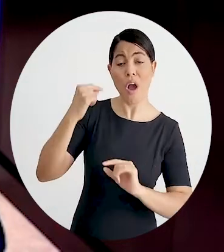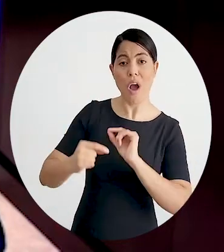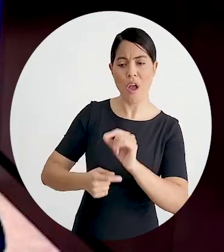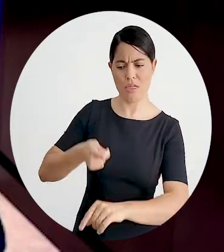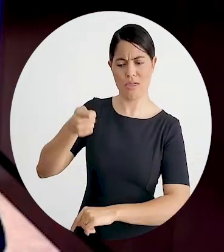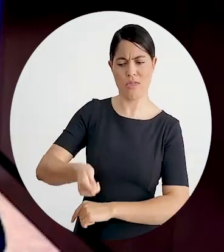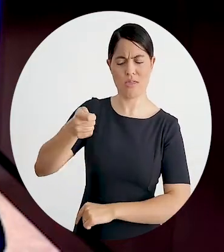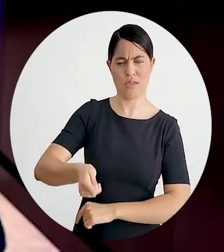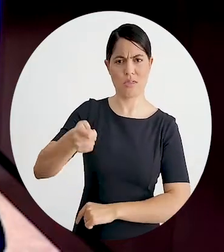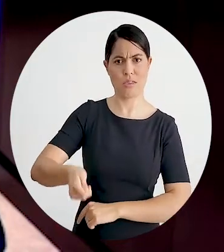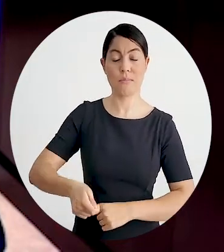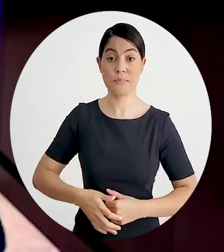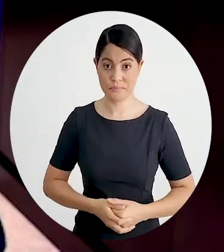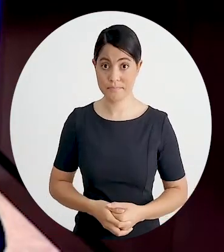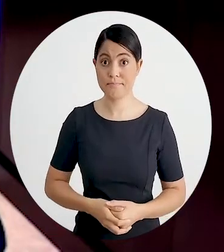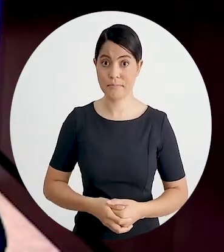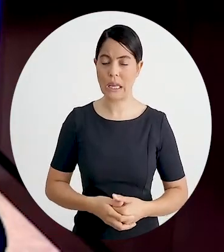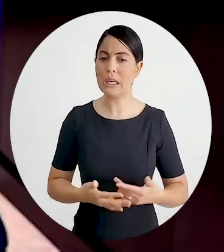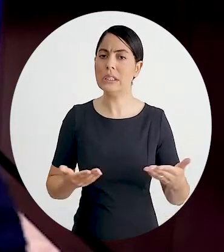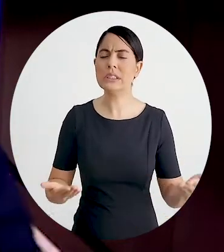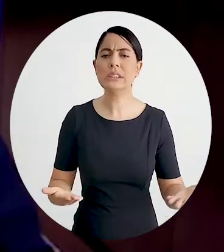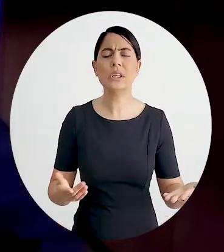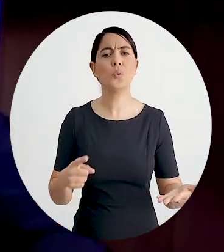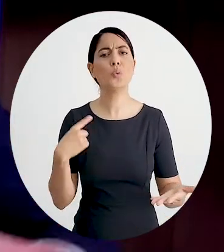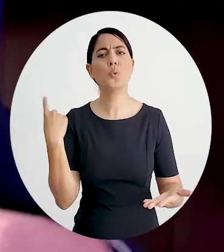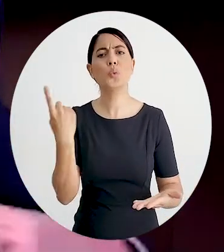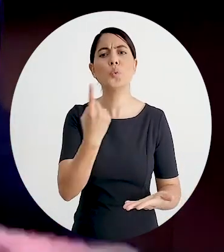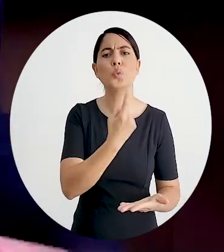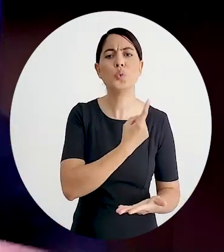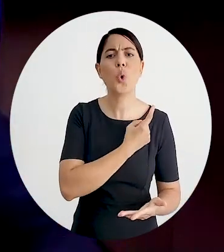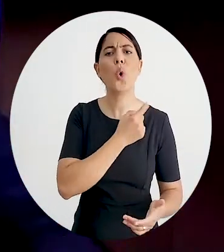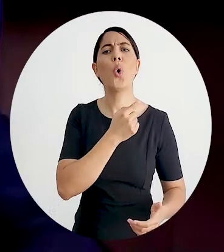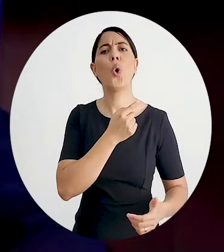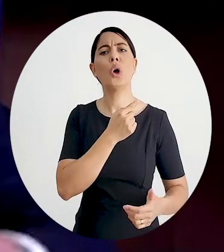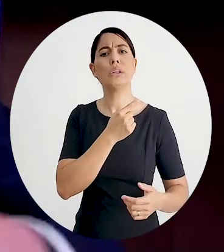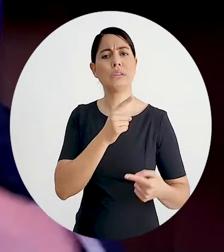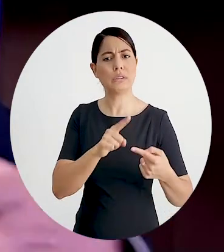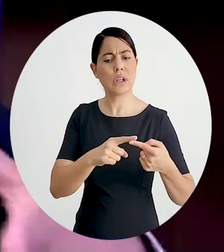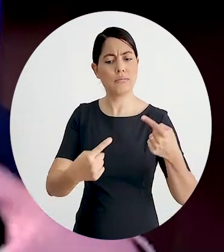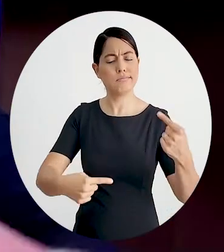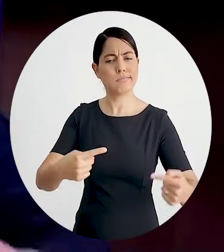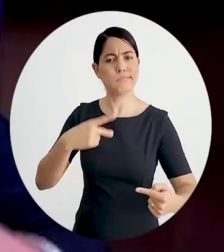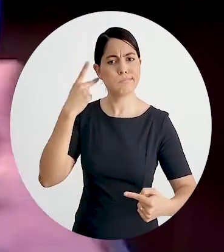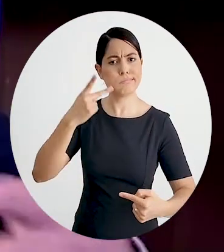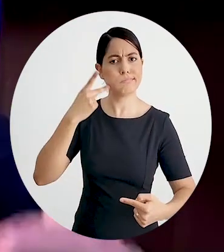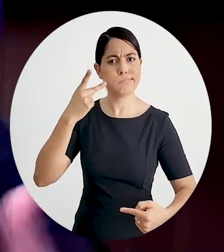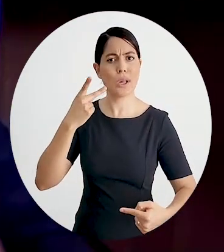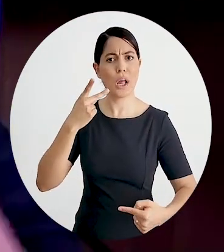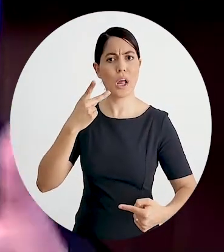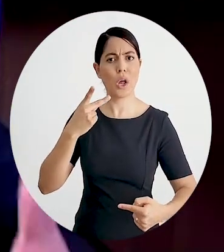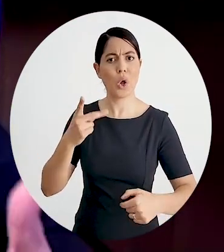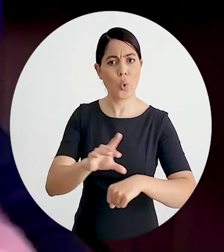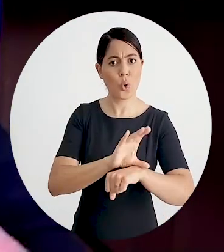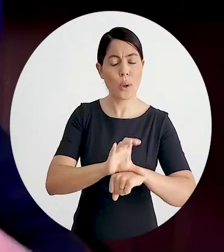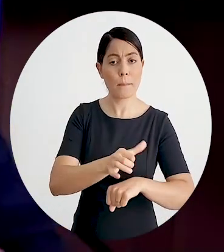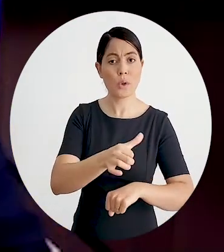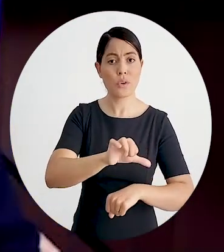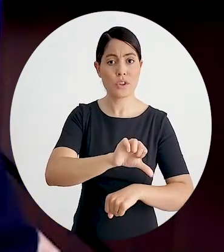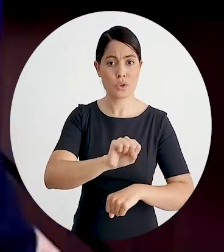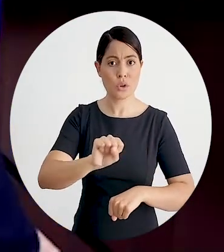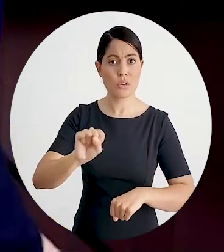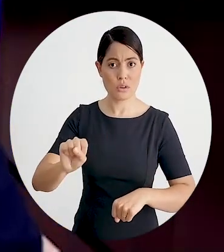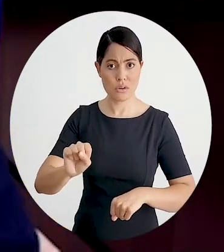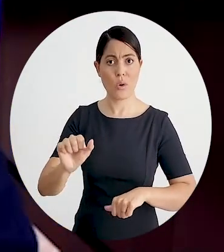autoritário, passamos a, então, vigorar, a funcionar a sociedade brasileira, o Estado brasileiro,